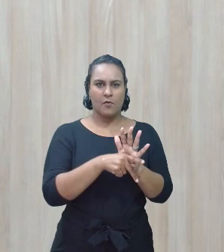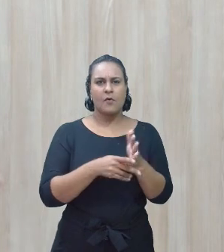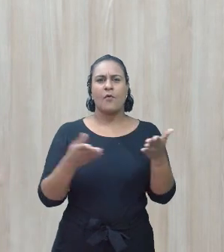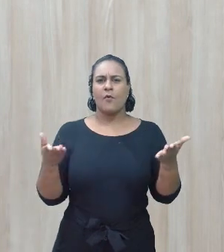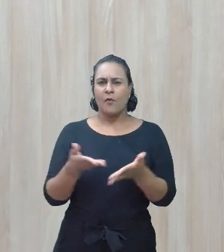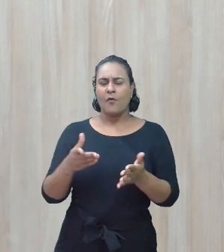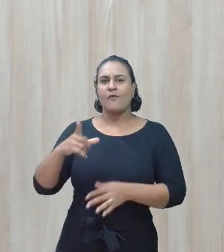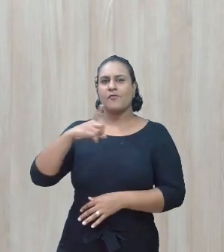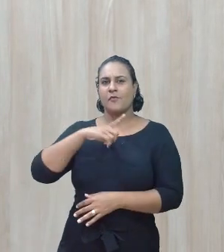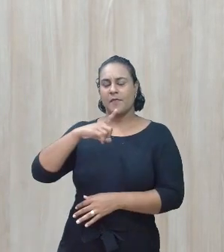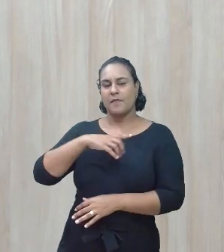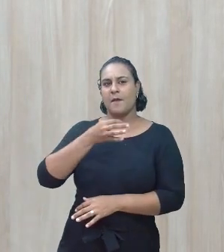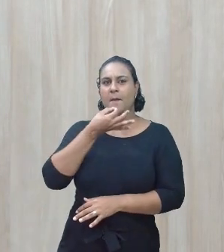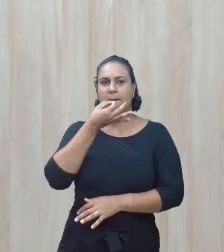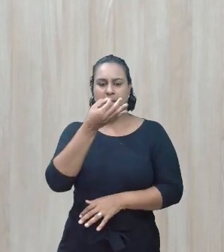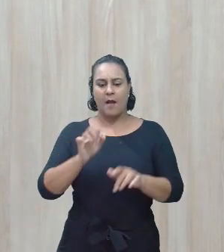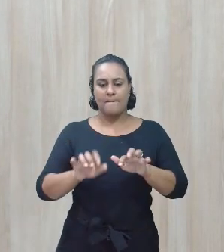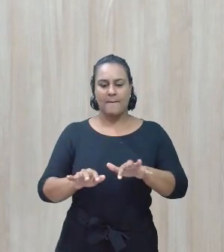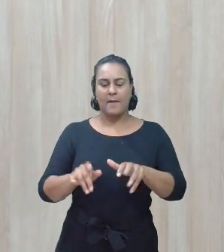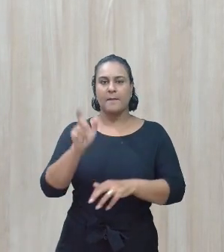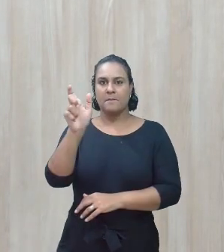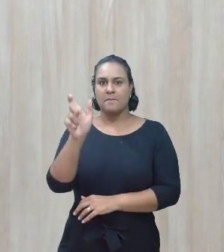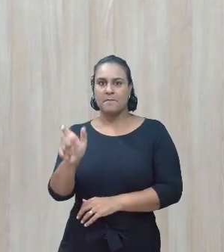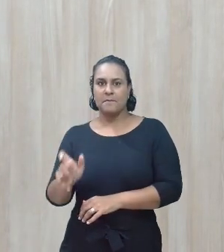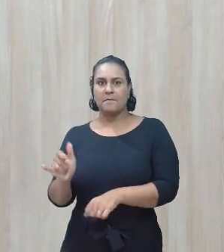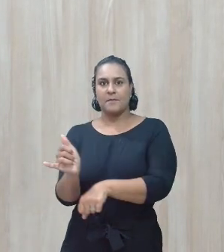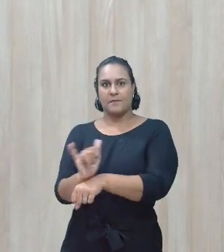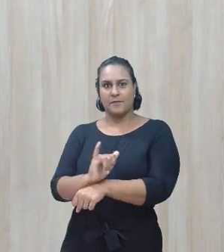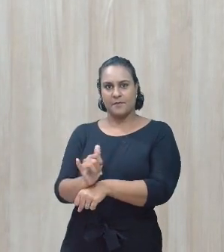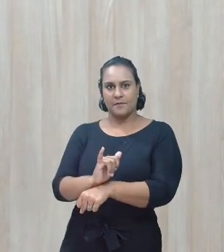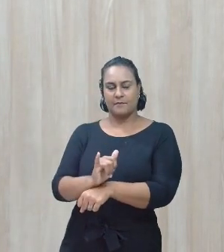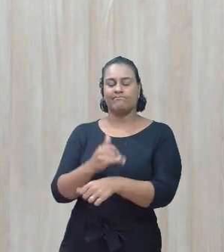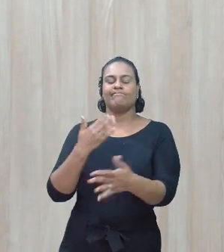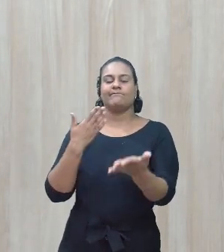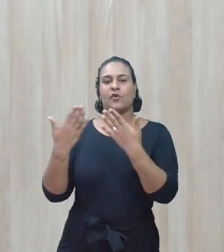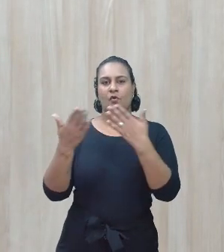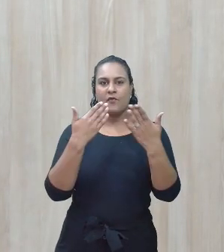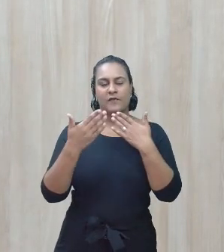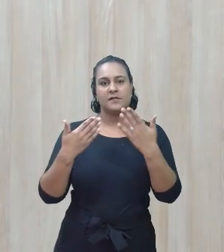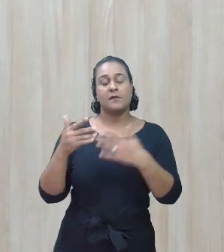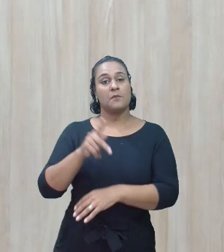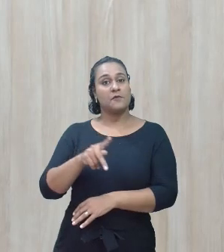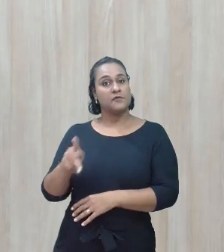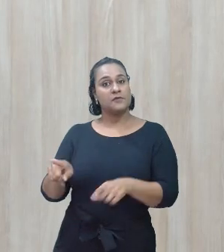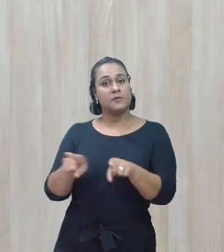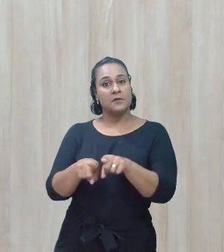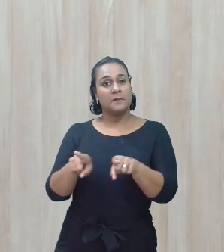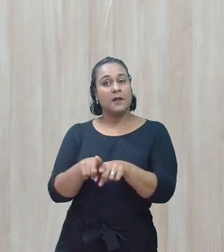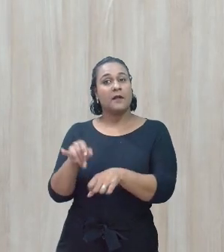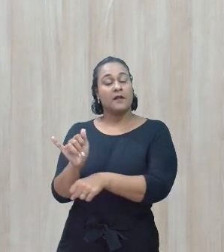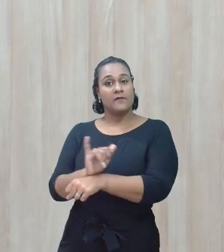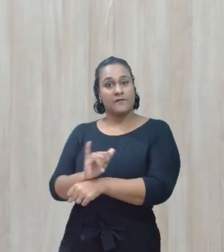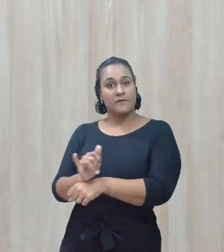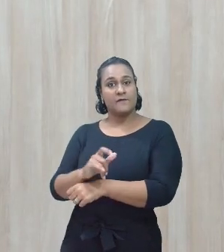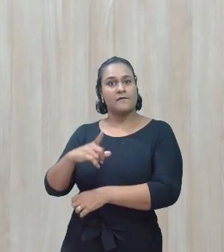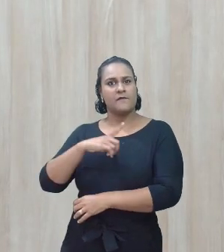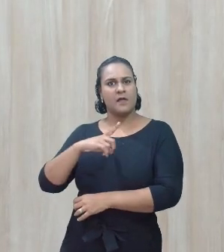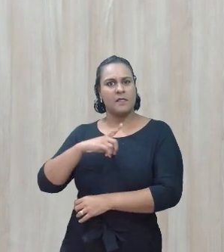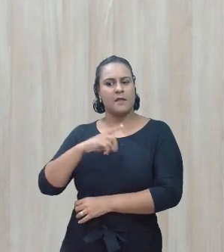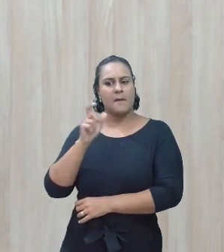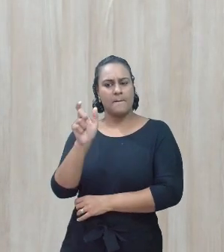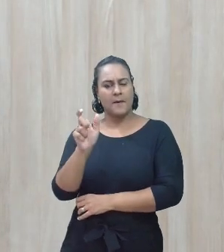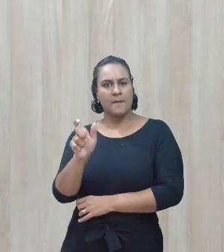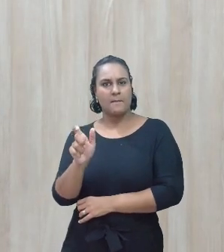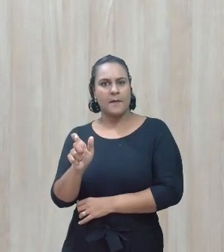os comentários no YouTube, conversar com seus professores. Além disso, lá no YouTube também vai ter uma playlist específica da